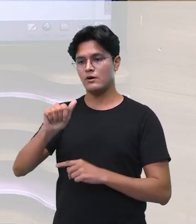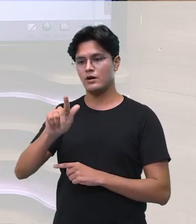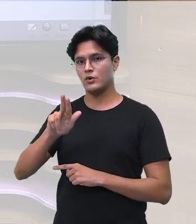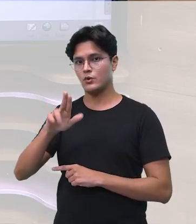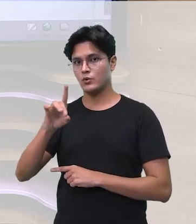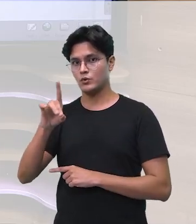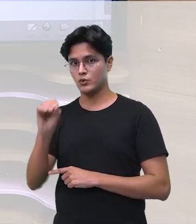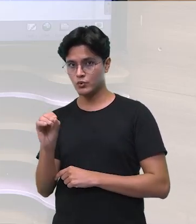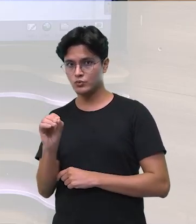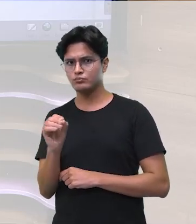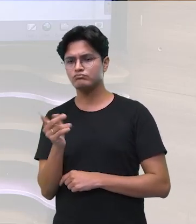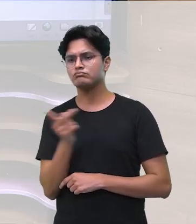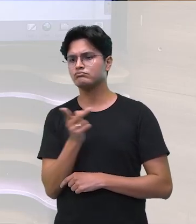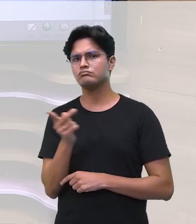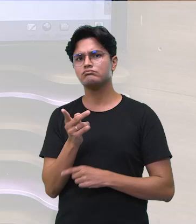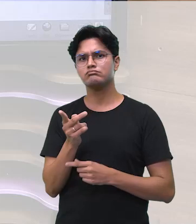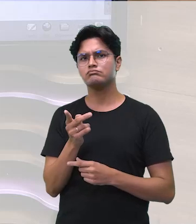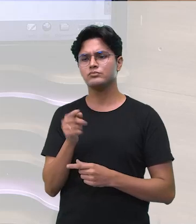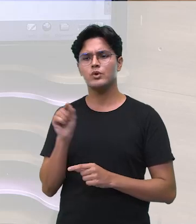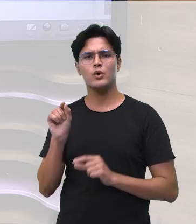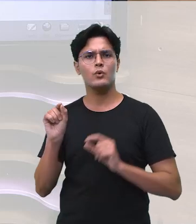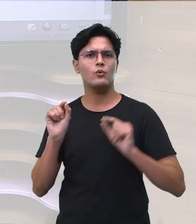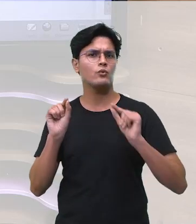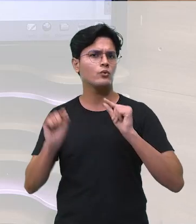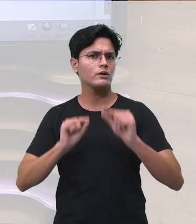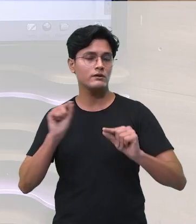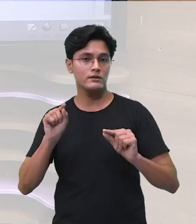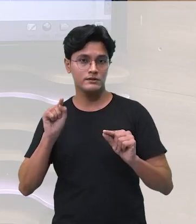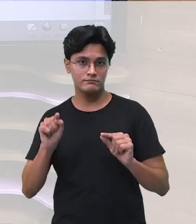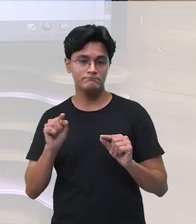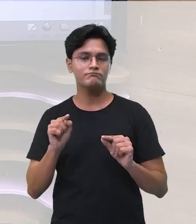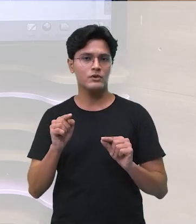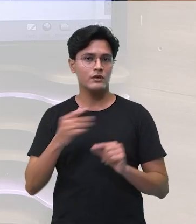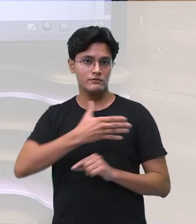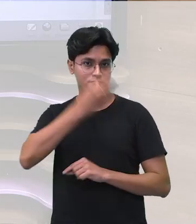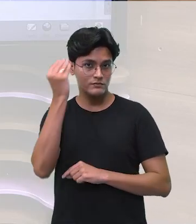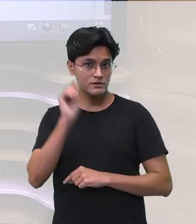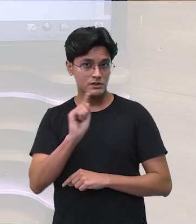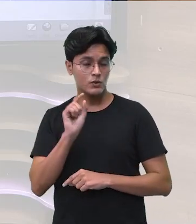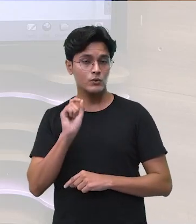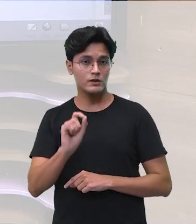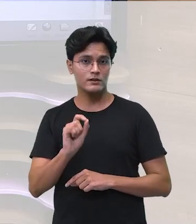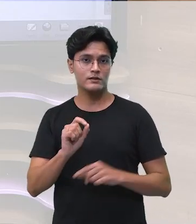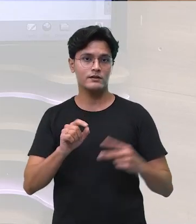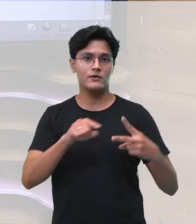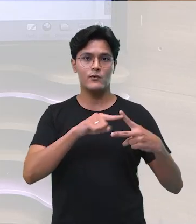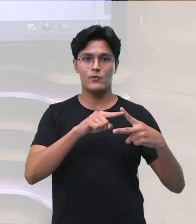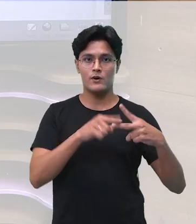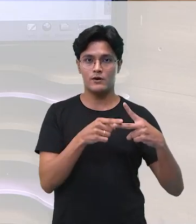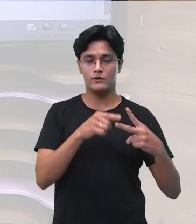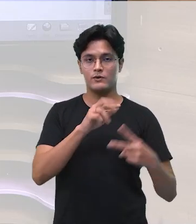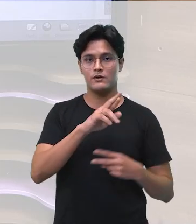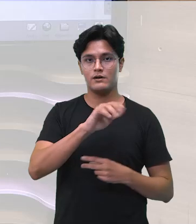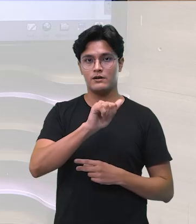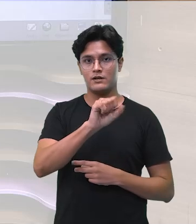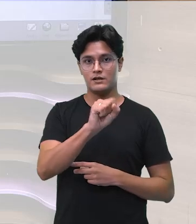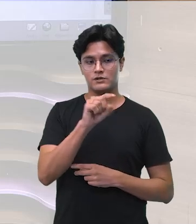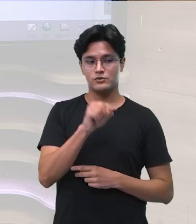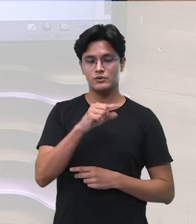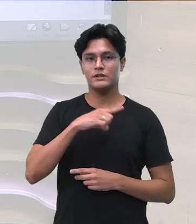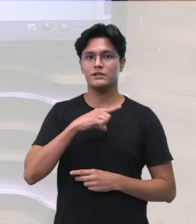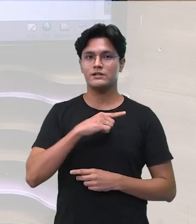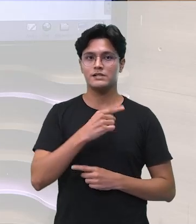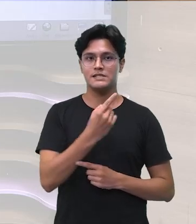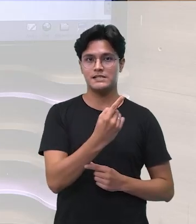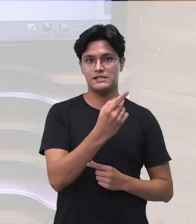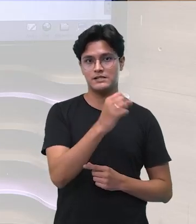raso, e aí você não pode esquecer dessa definição, tá? Um ângulo raso é aquele que forma um ângulo de